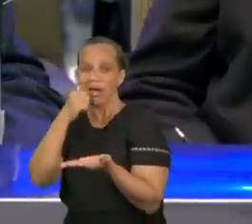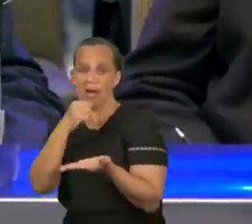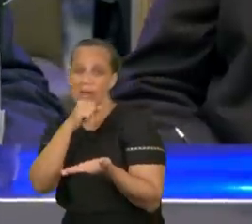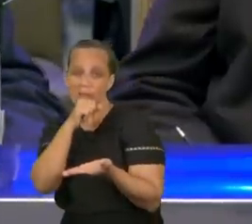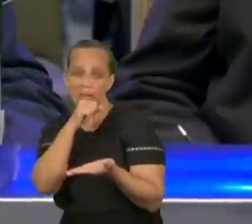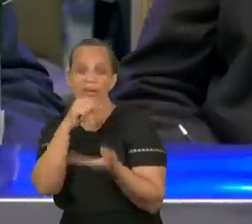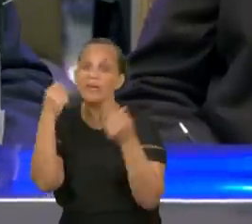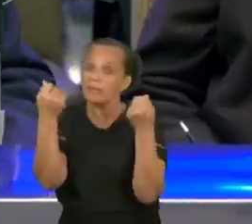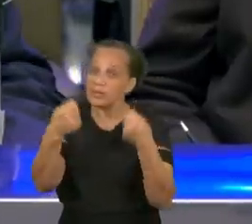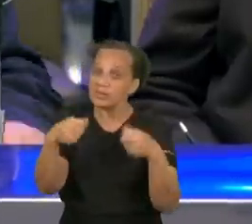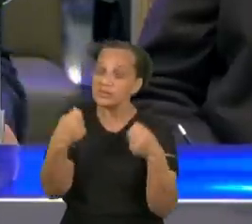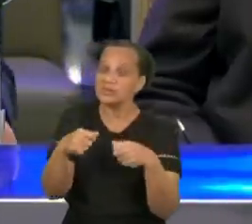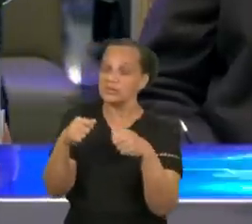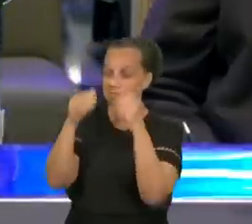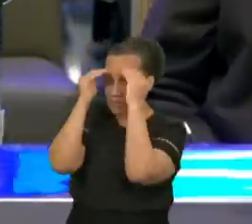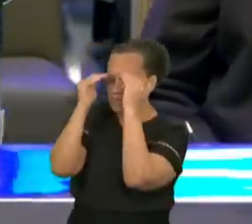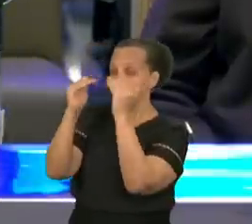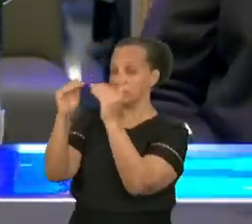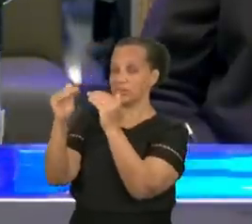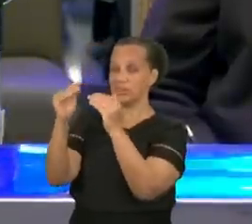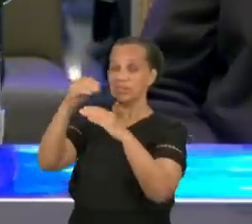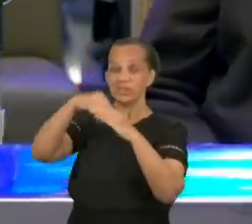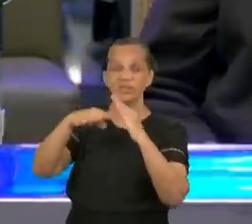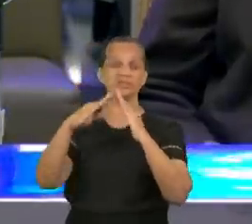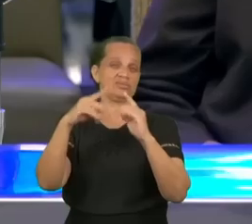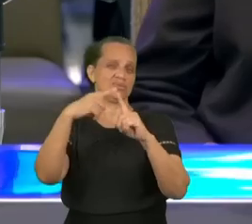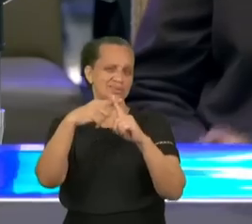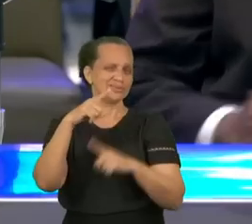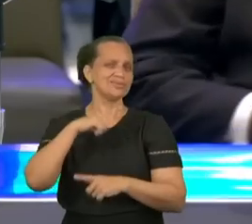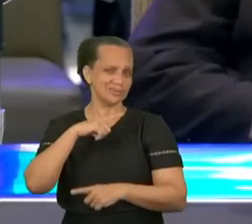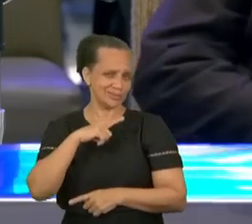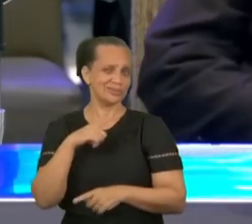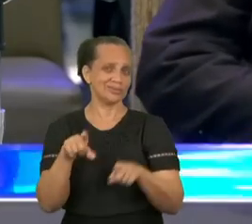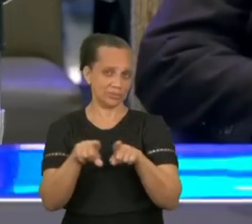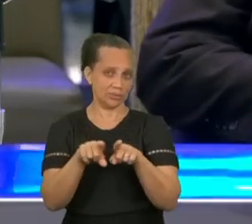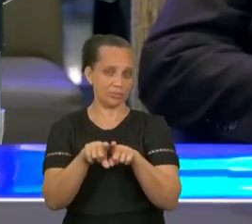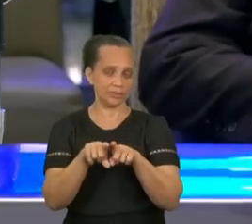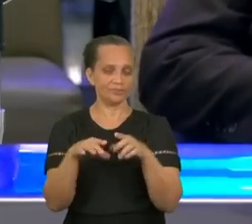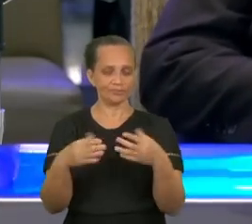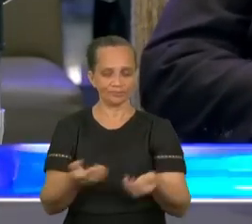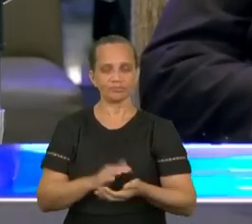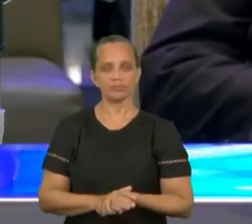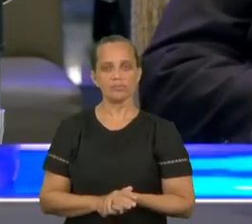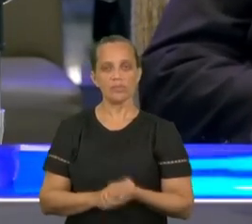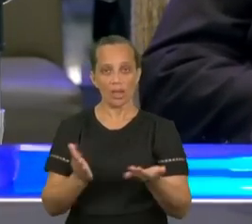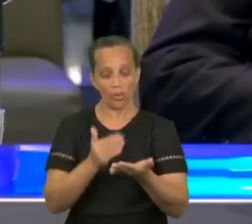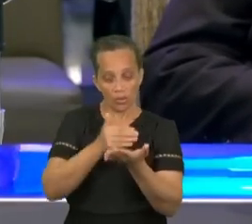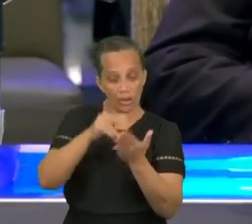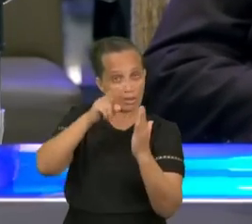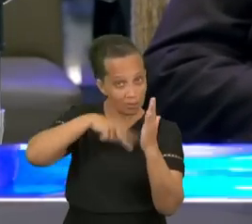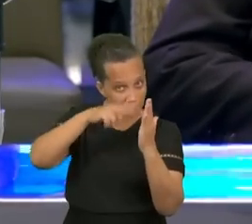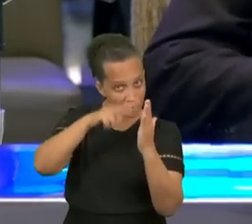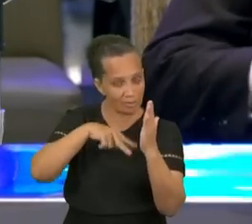Tem que haver respeito voltemos a Gênesis que a hora tá passando né ou temos